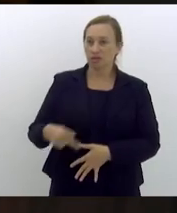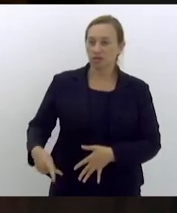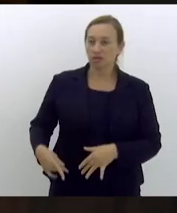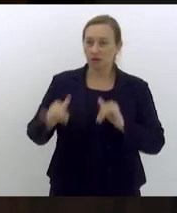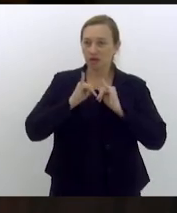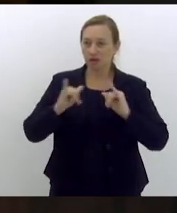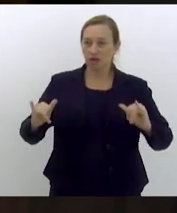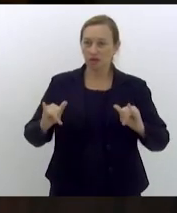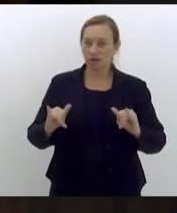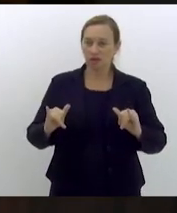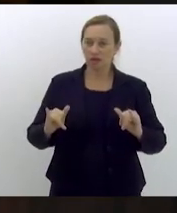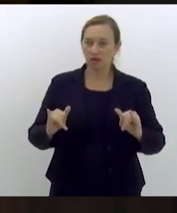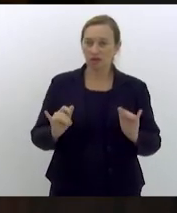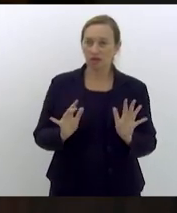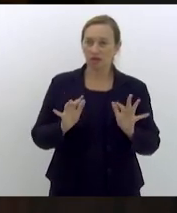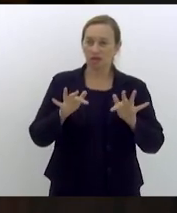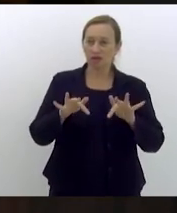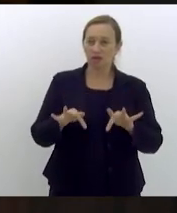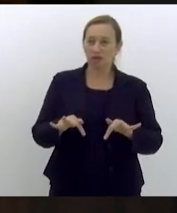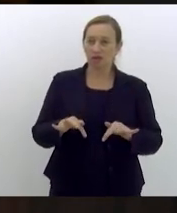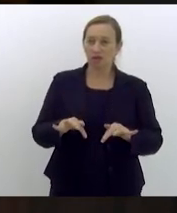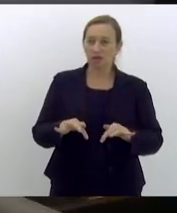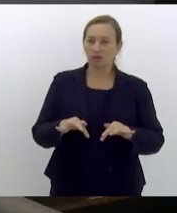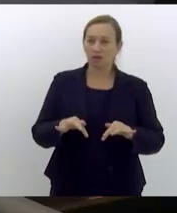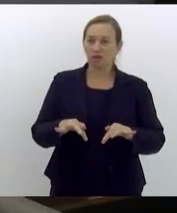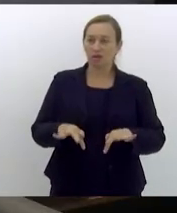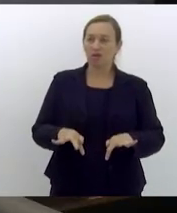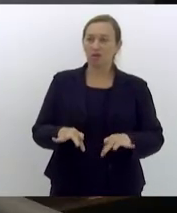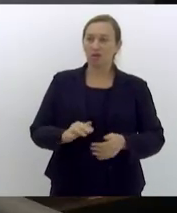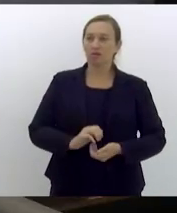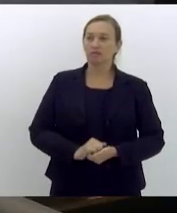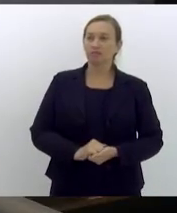declara encerrada a presença